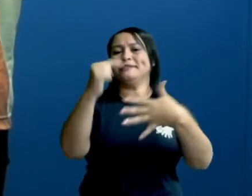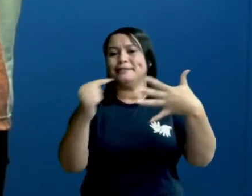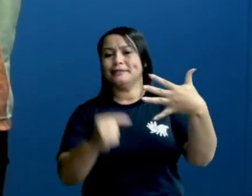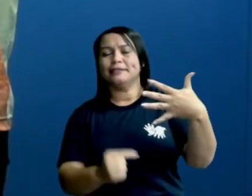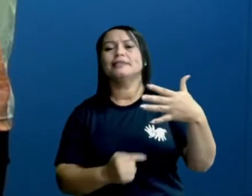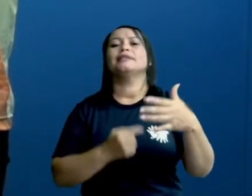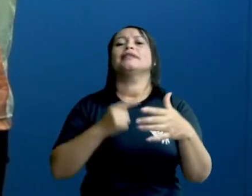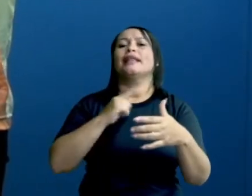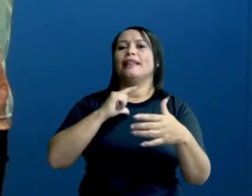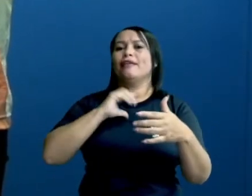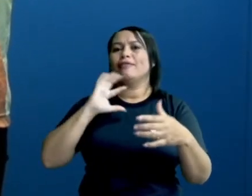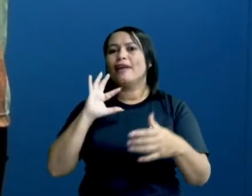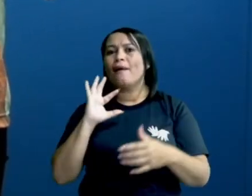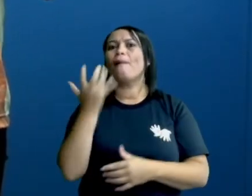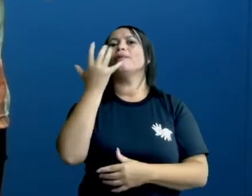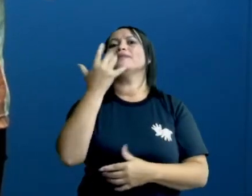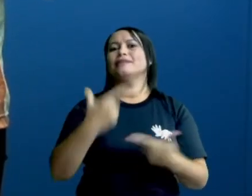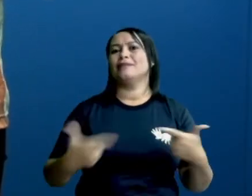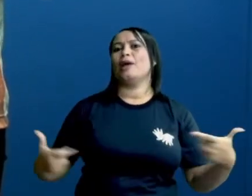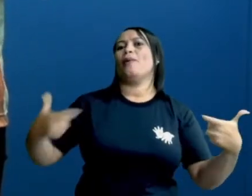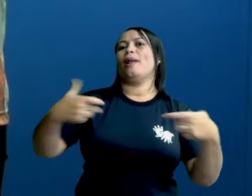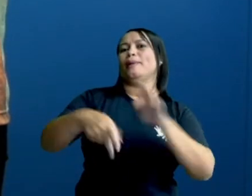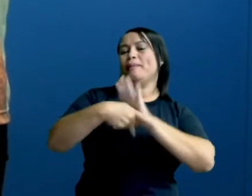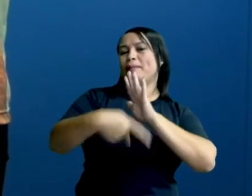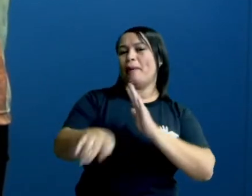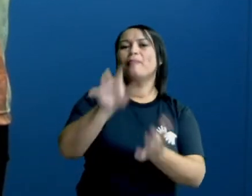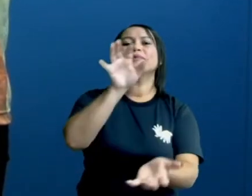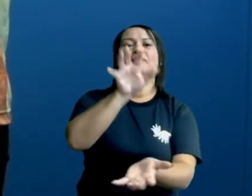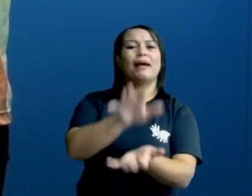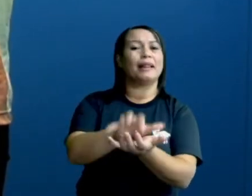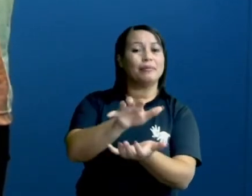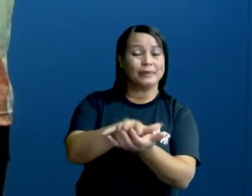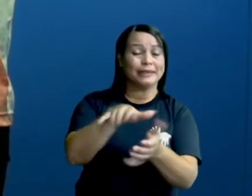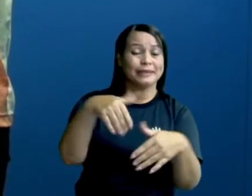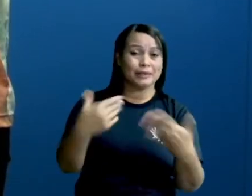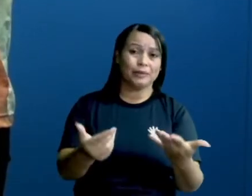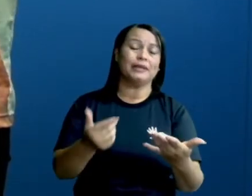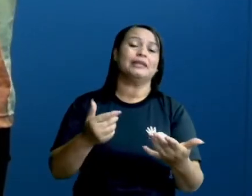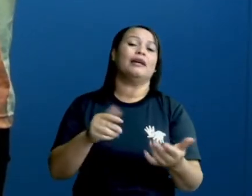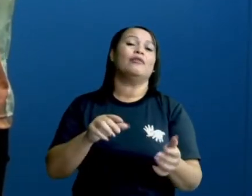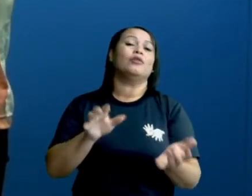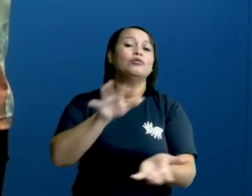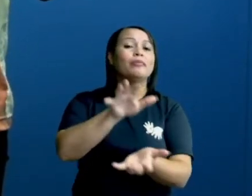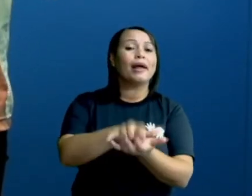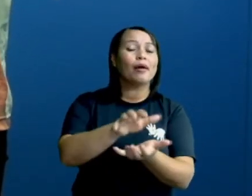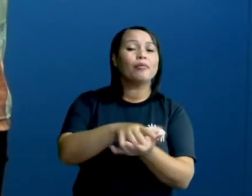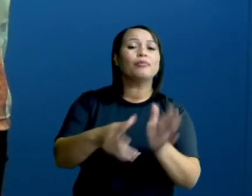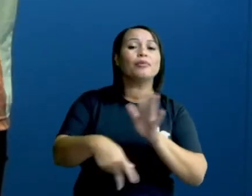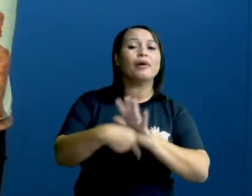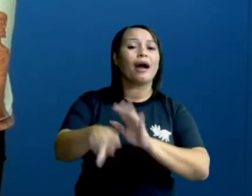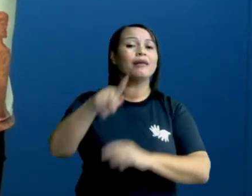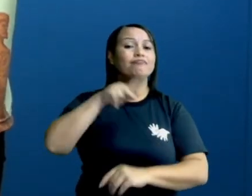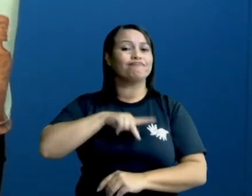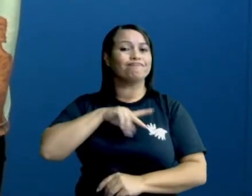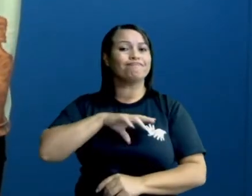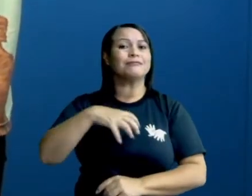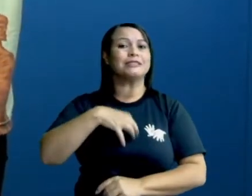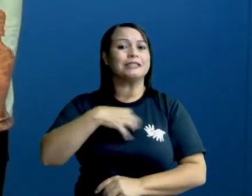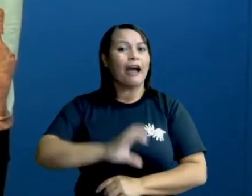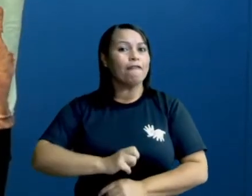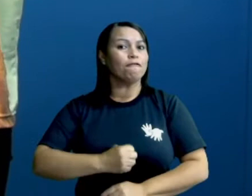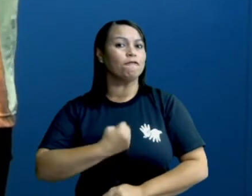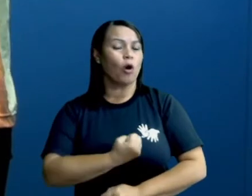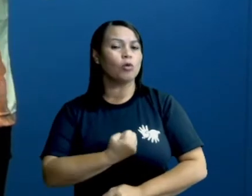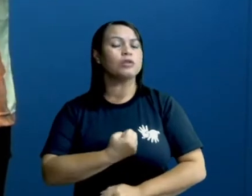que aconteça a insurreição pernambucana, né? Os pernambucanos, os lusos brasileiros, eles se revoltam